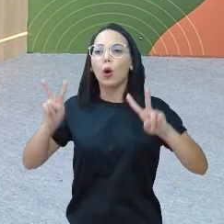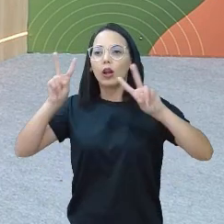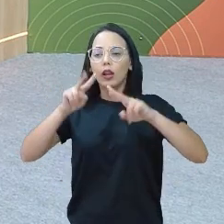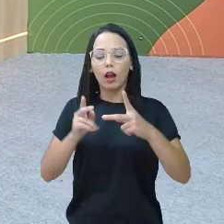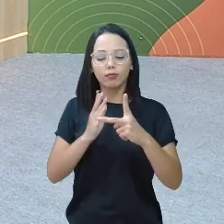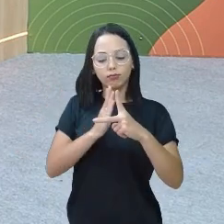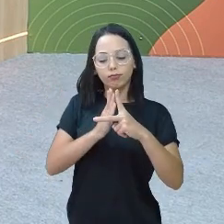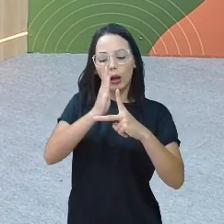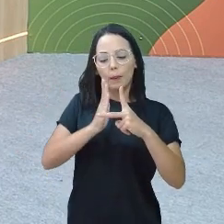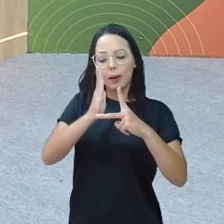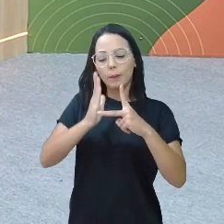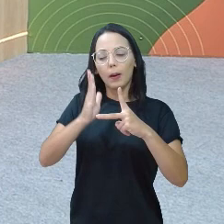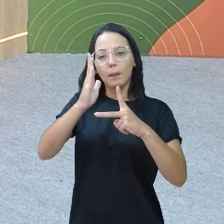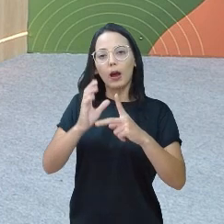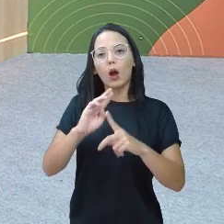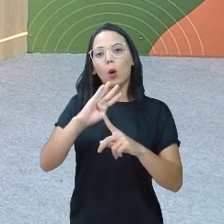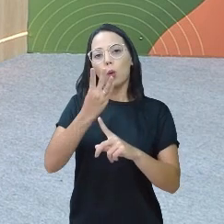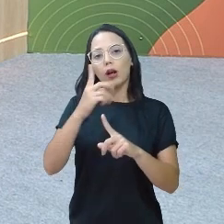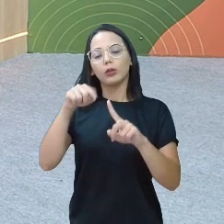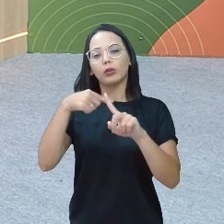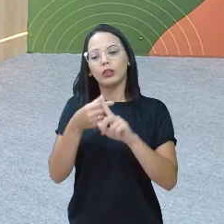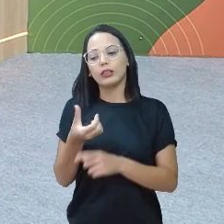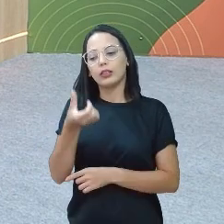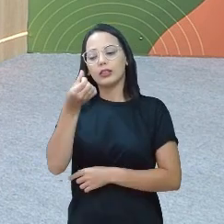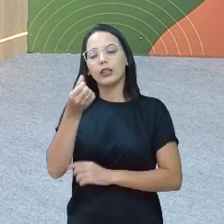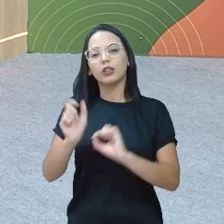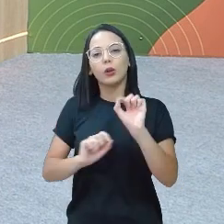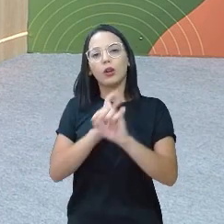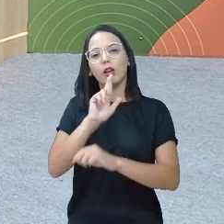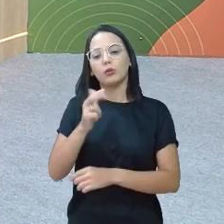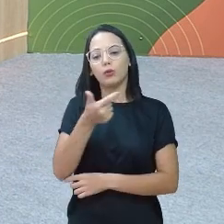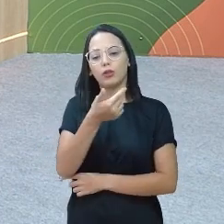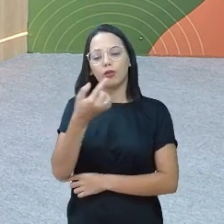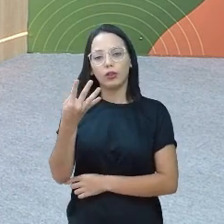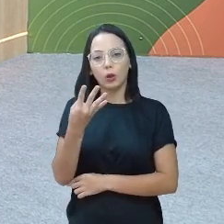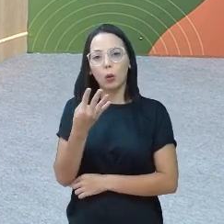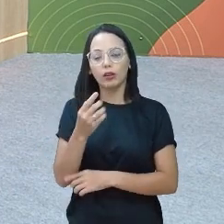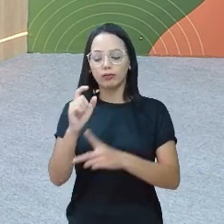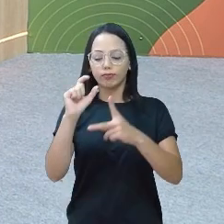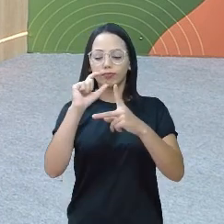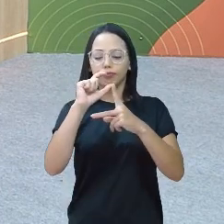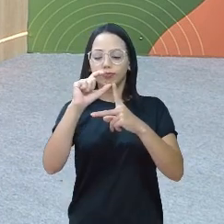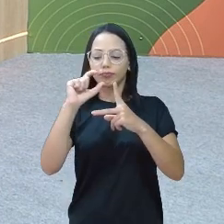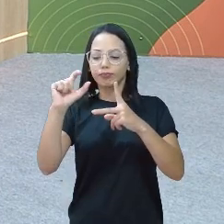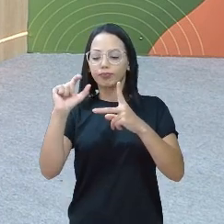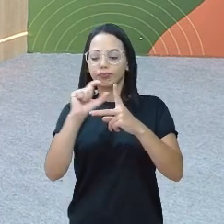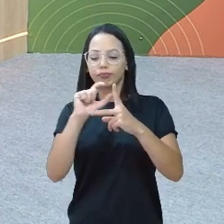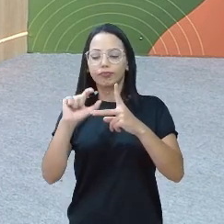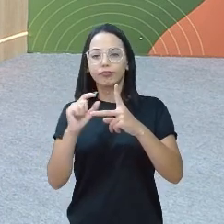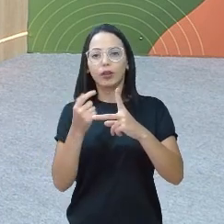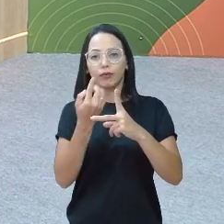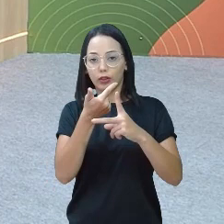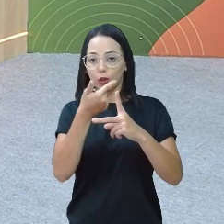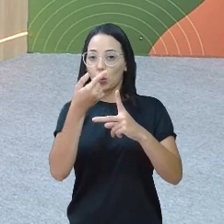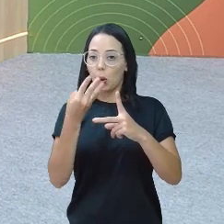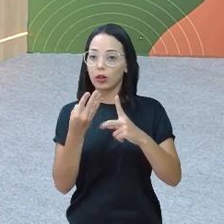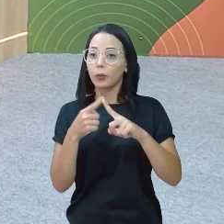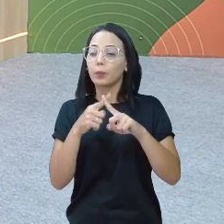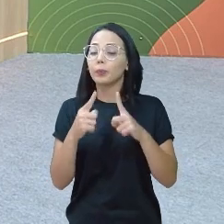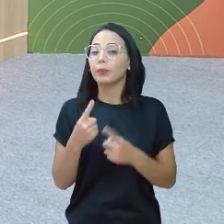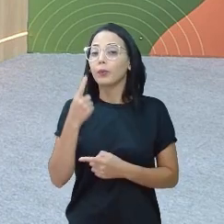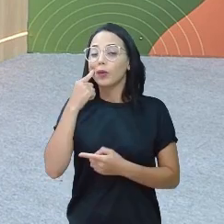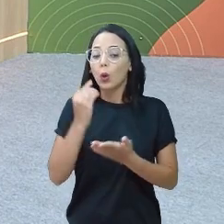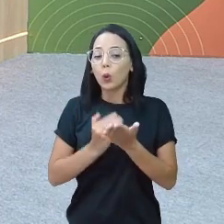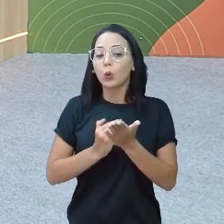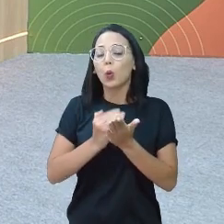linhas pelas colunas. 4 vezes 6, a gente vai ter 24 pecinhas dessas. Só que a gente viu no começo que uma pecinha